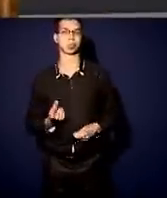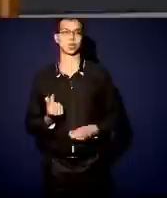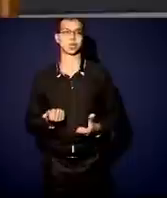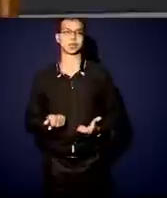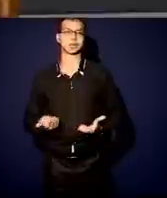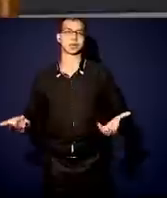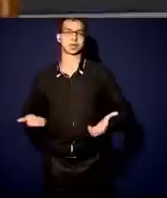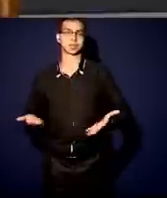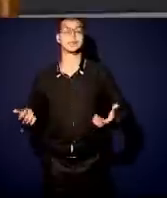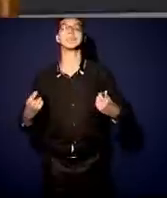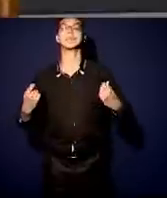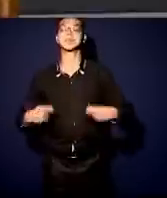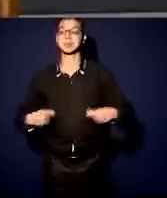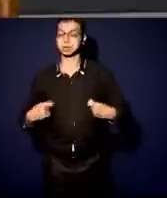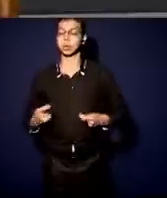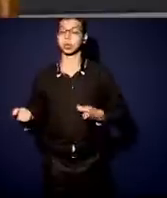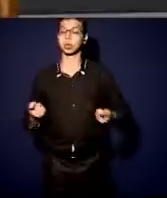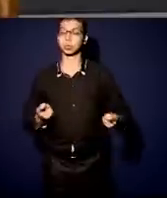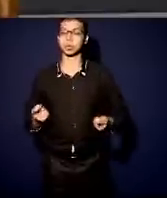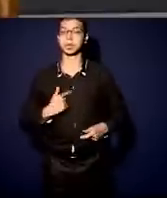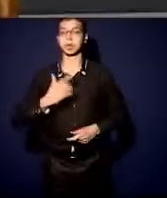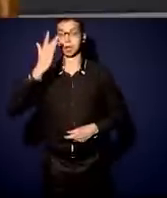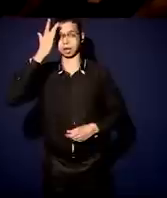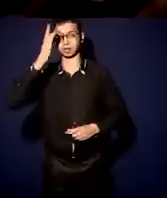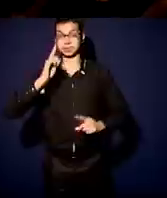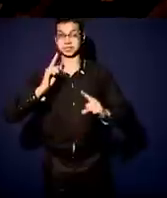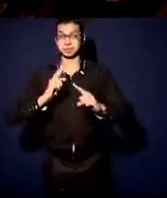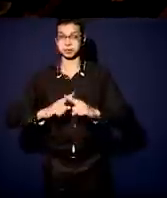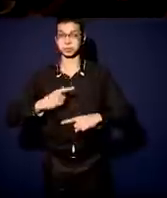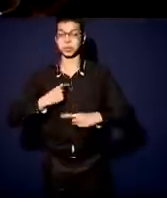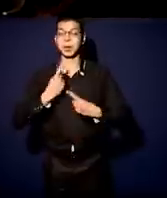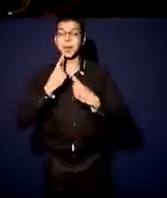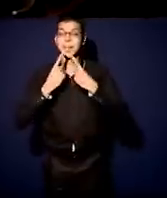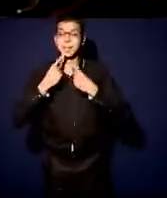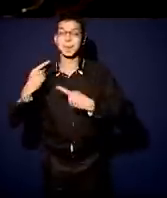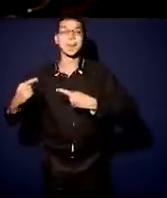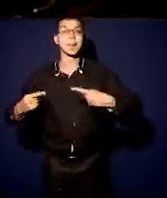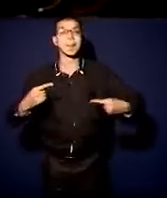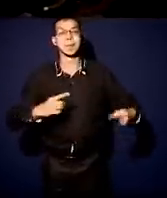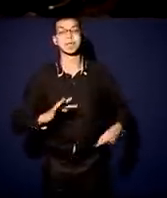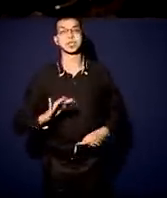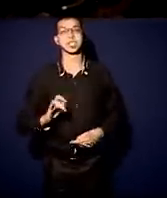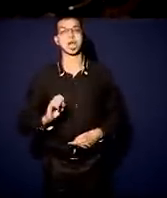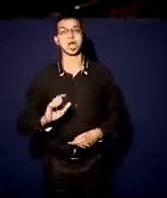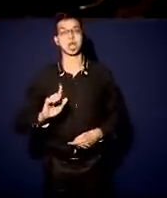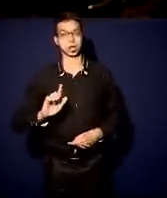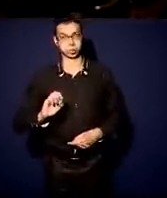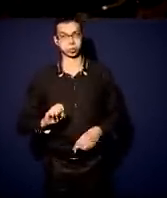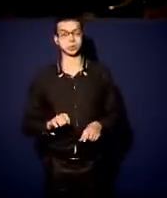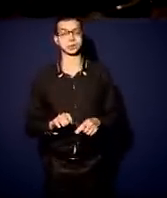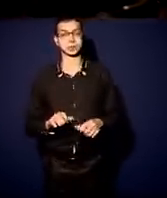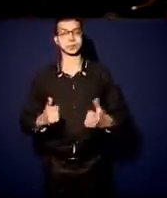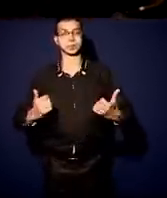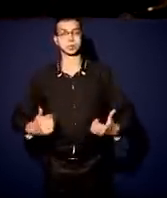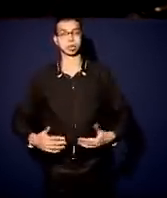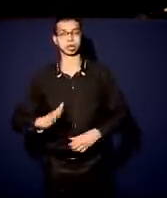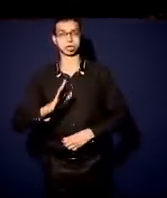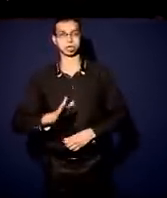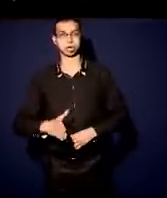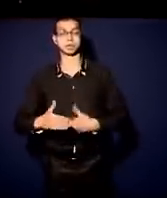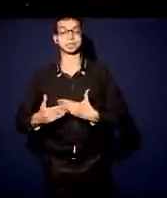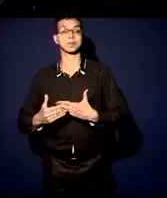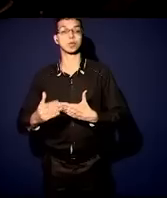o desafio aí eu acho que o debate como o Tiago e o loiro explicar não é eventualmente se debater lá na frente